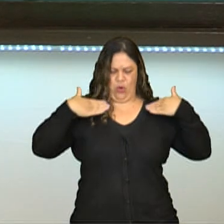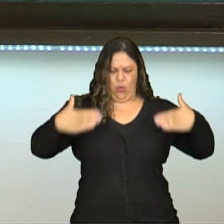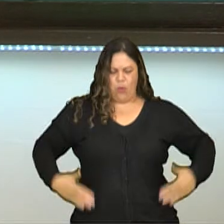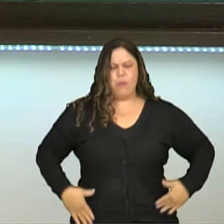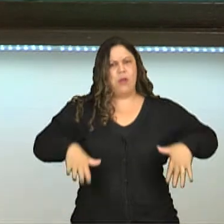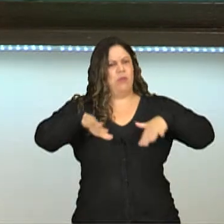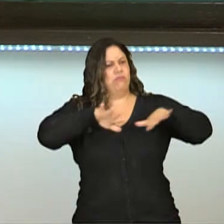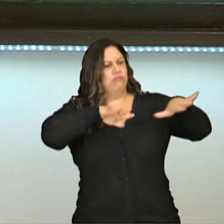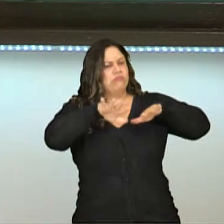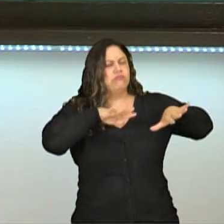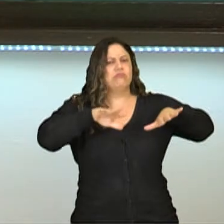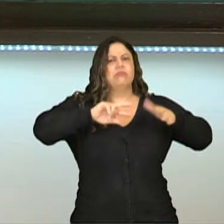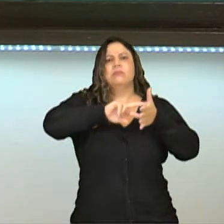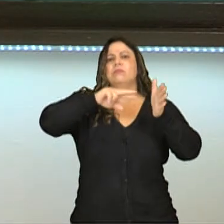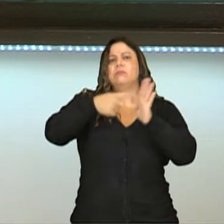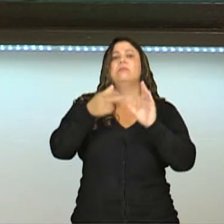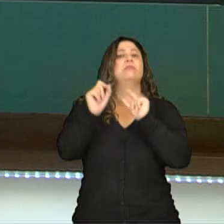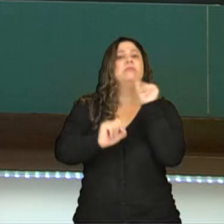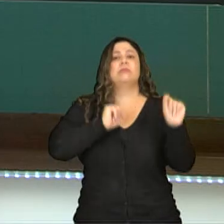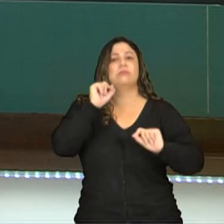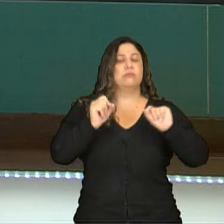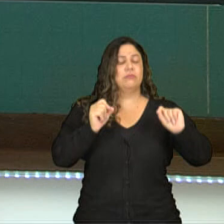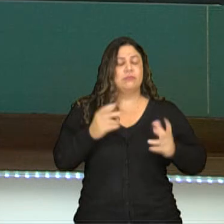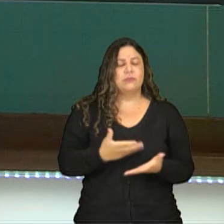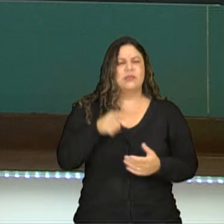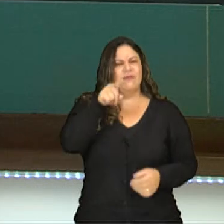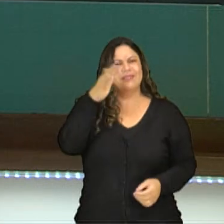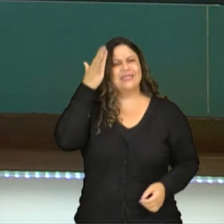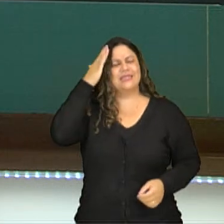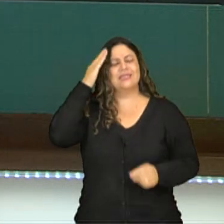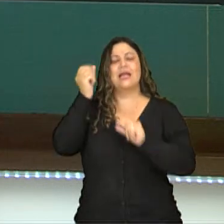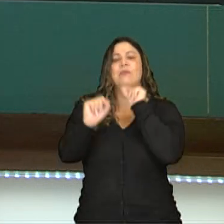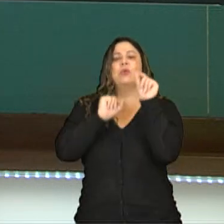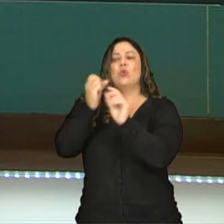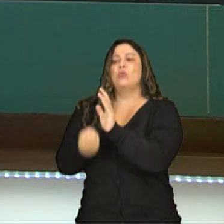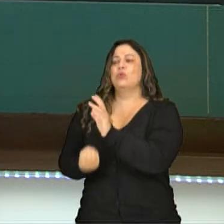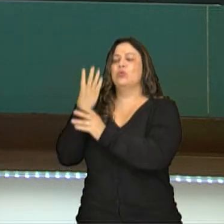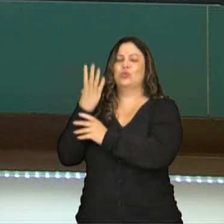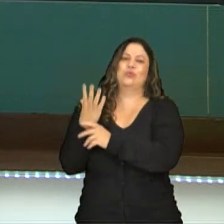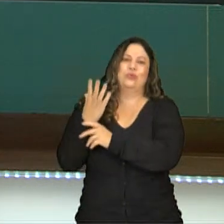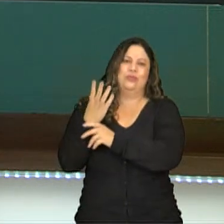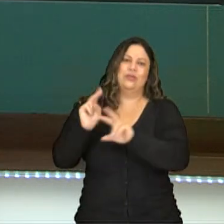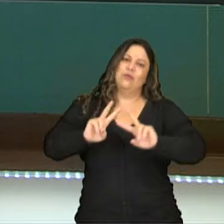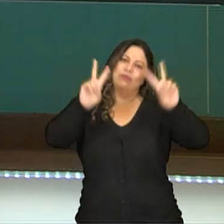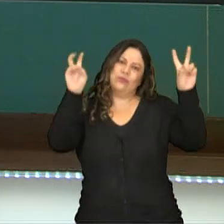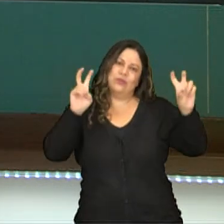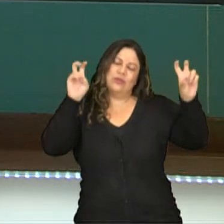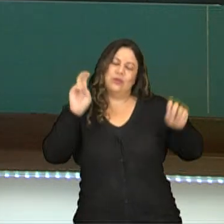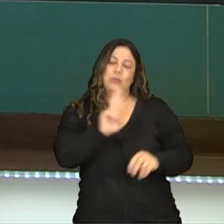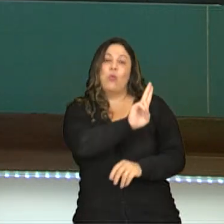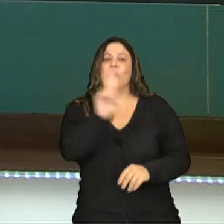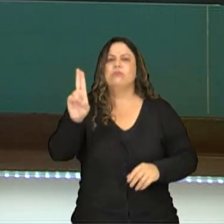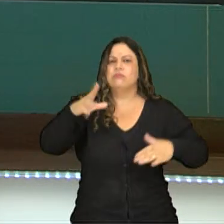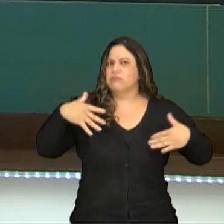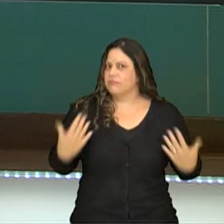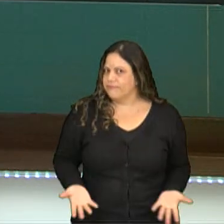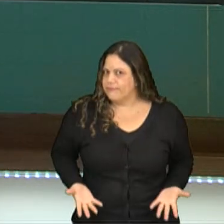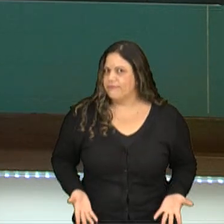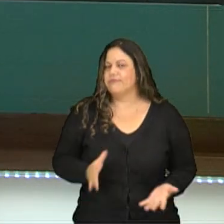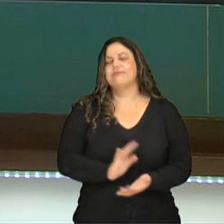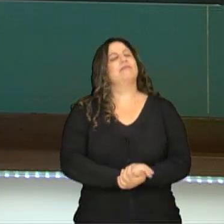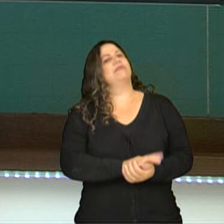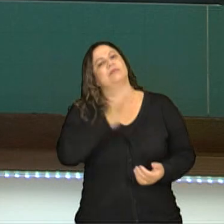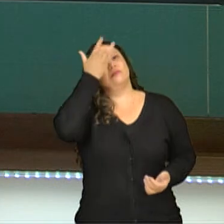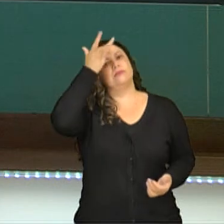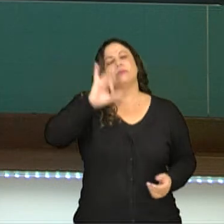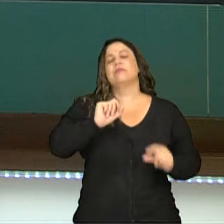significa? E também, sabe como que surgiu esse termo ou esse nome? Poxa, professora, eu não sei nem o que é a cultura corporal de